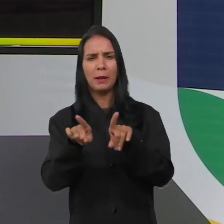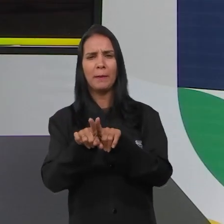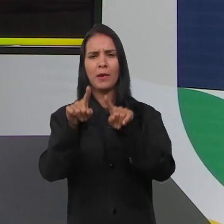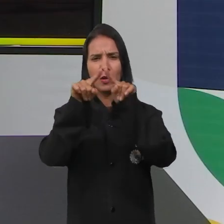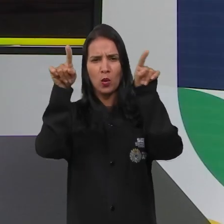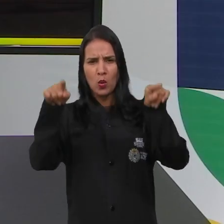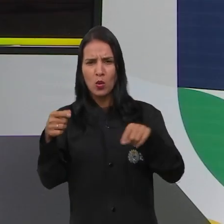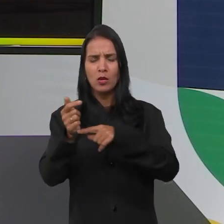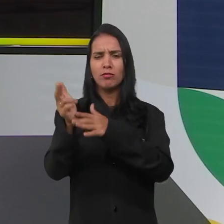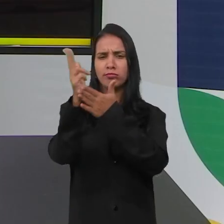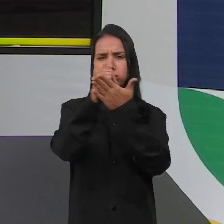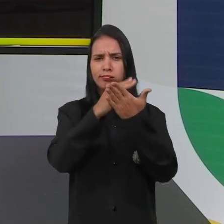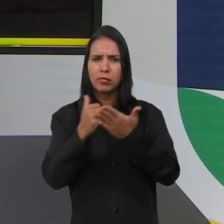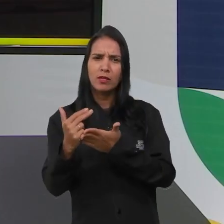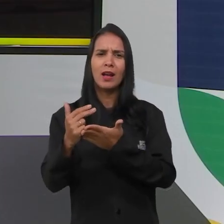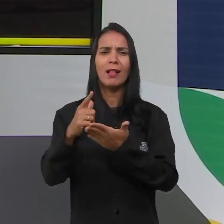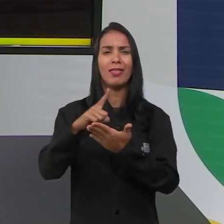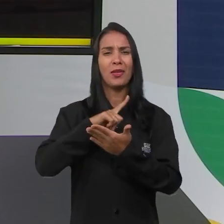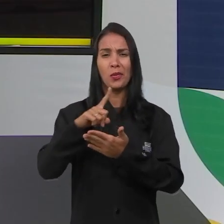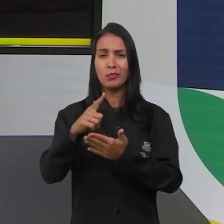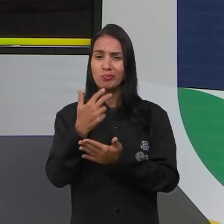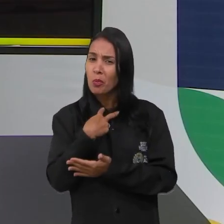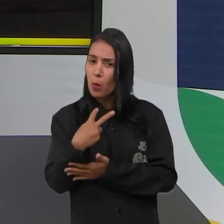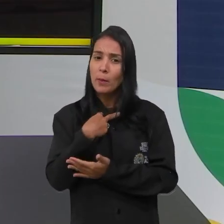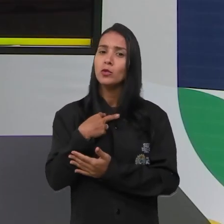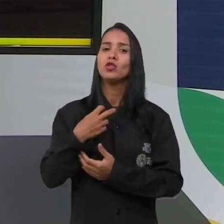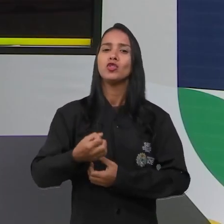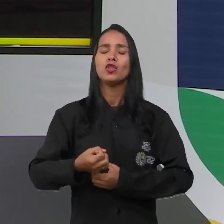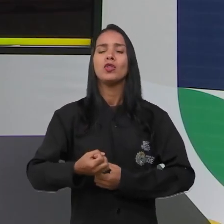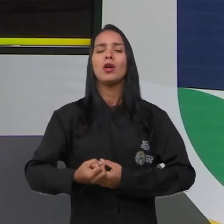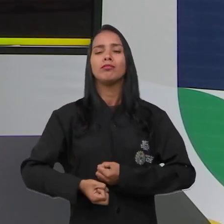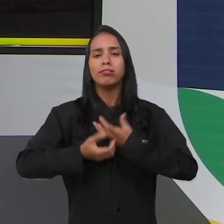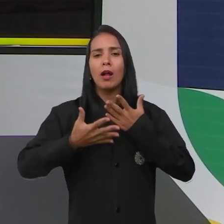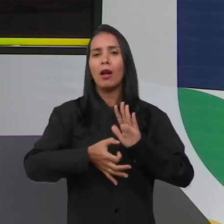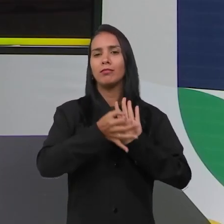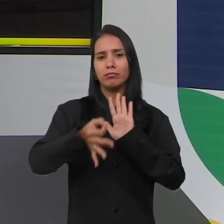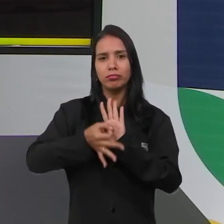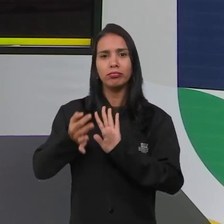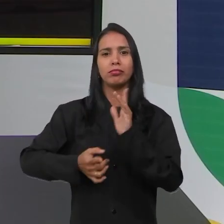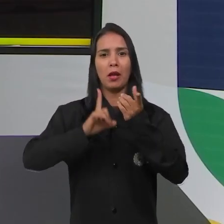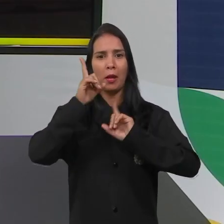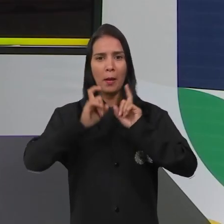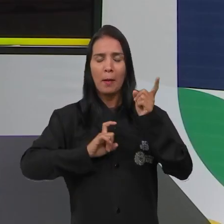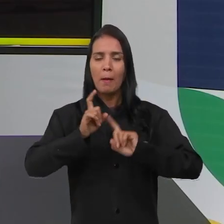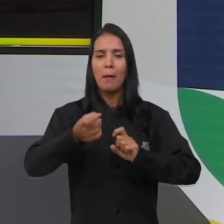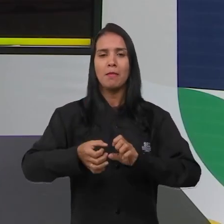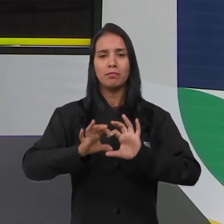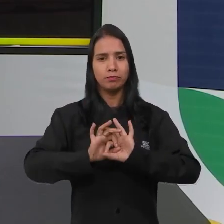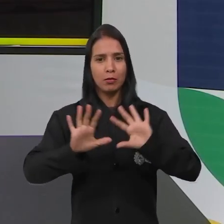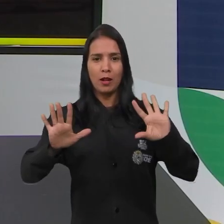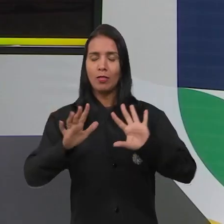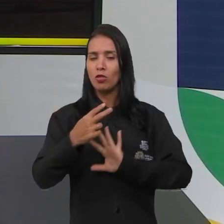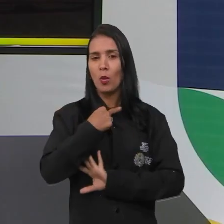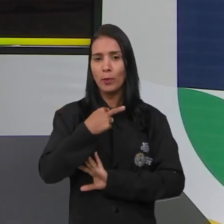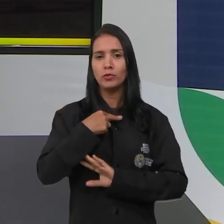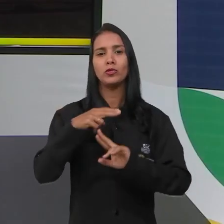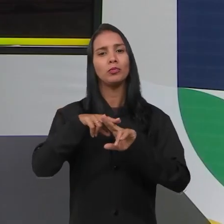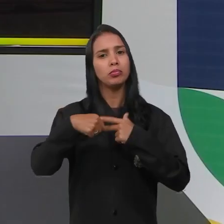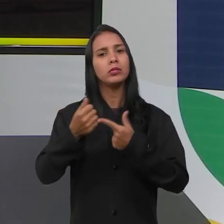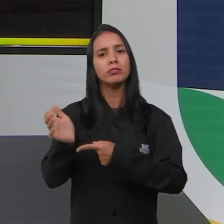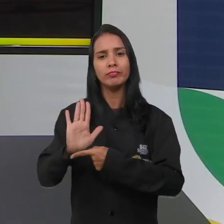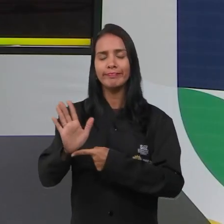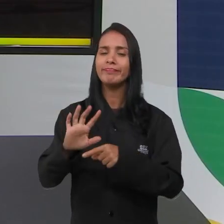geral, era proibido se expressar, né? Então o cinema ele não podia ter ficado de fora desse movimento